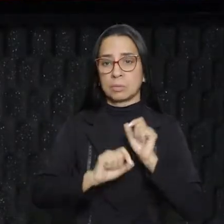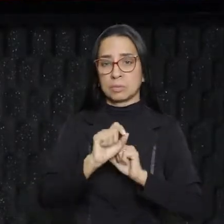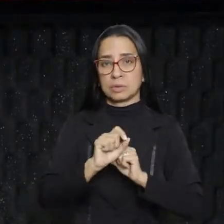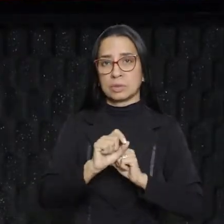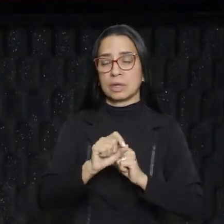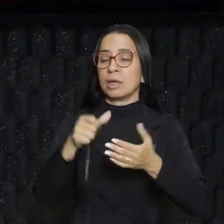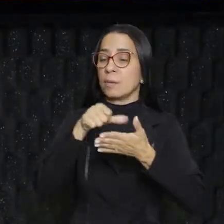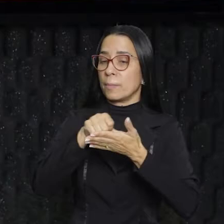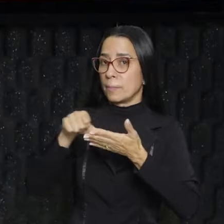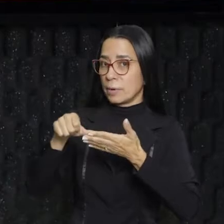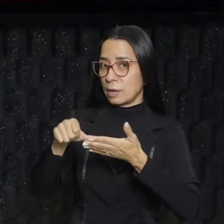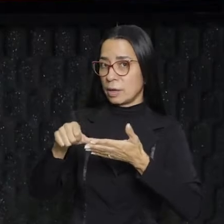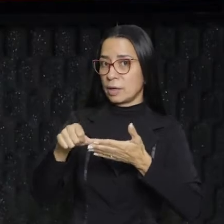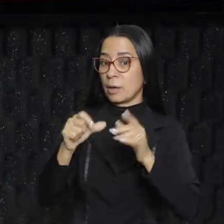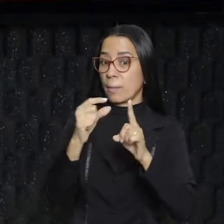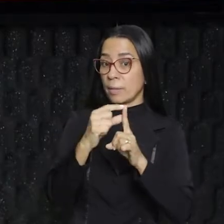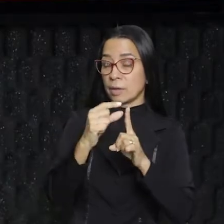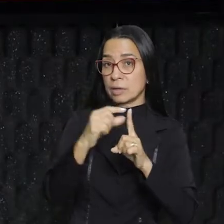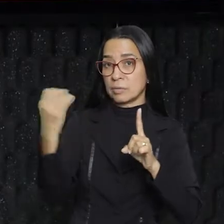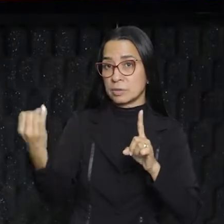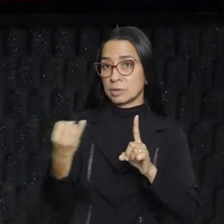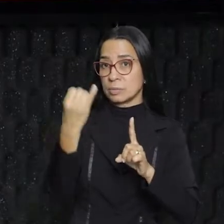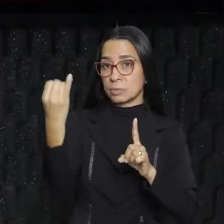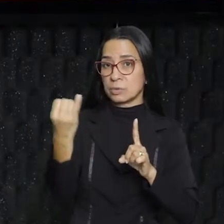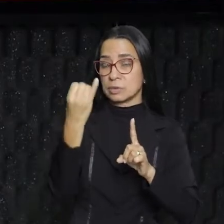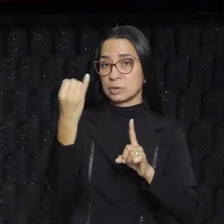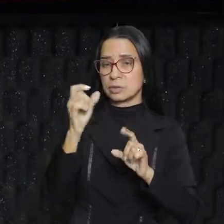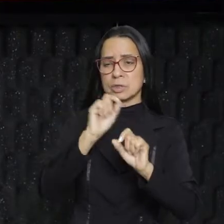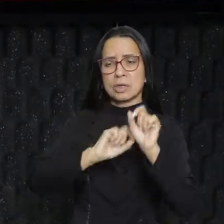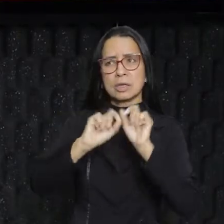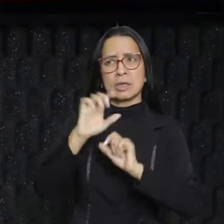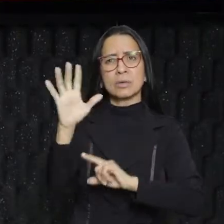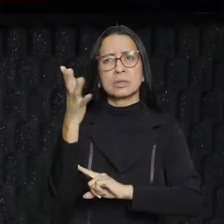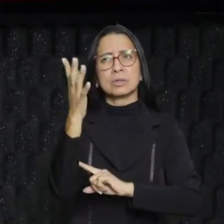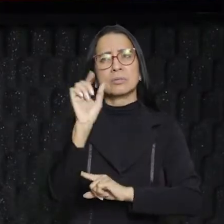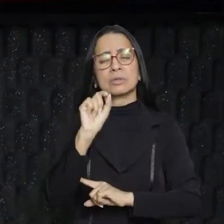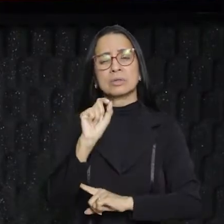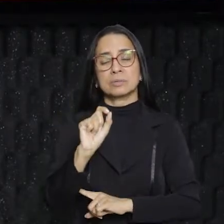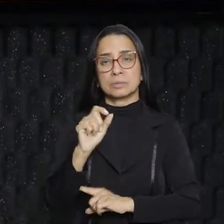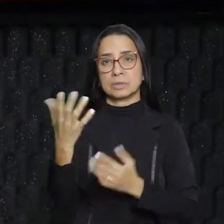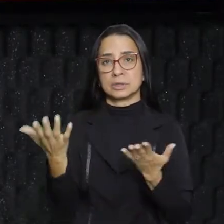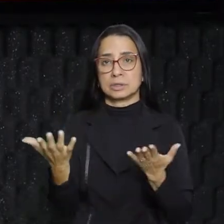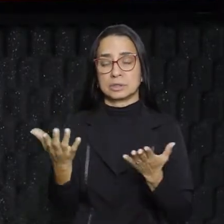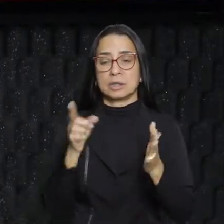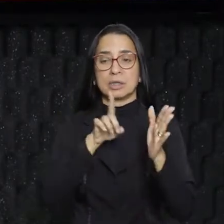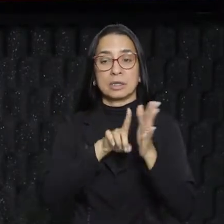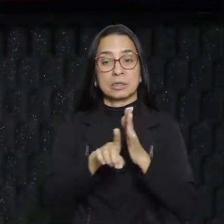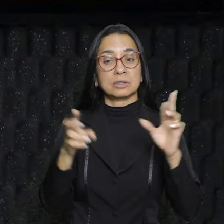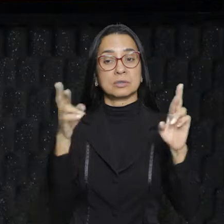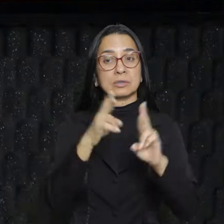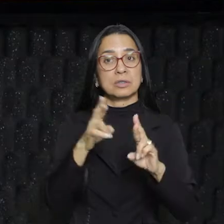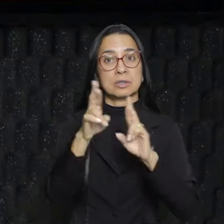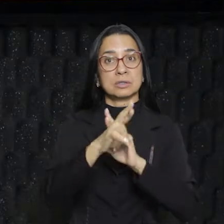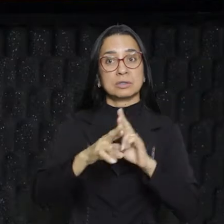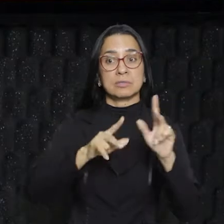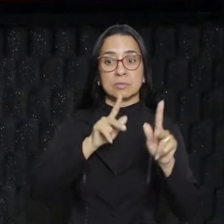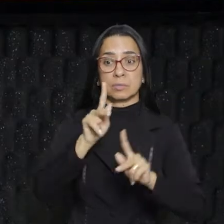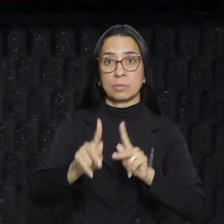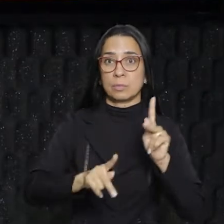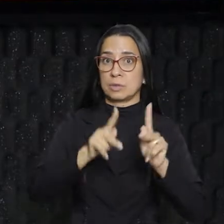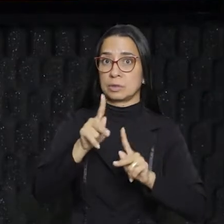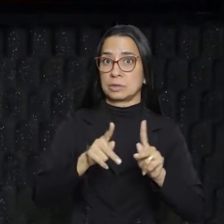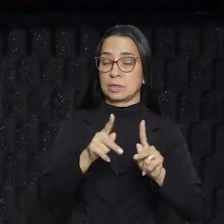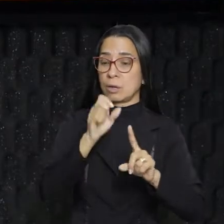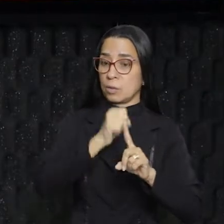importantes. O texto está te dando a evidência. Que fenômeno é esse que ele está ali citando? Questões relativas à população, ó, questões